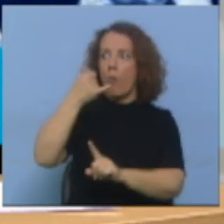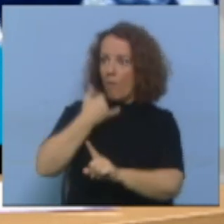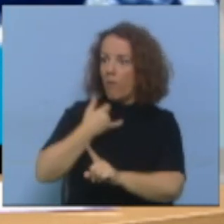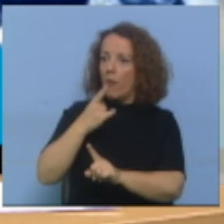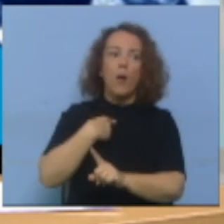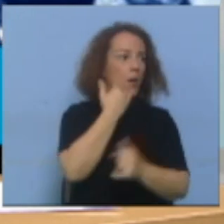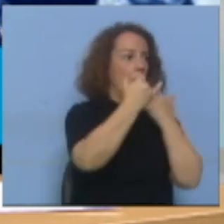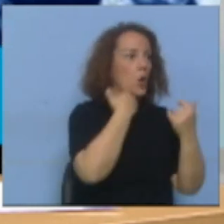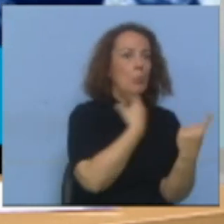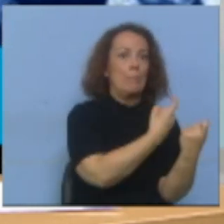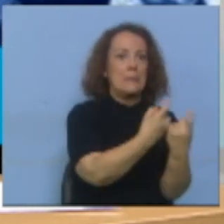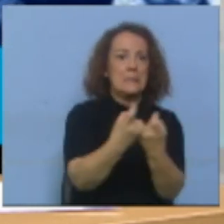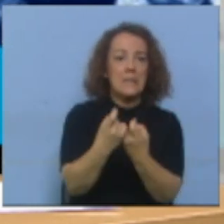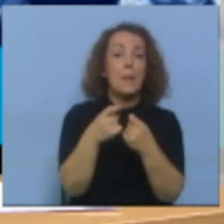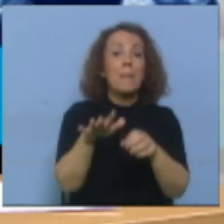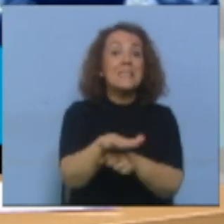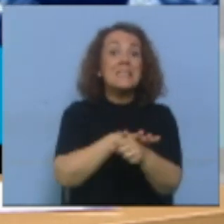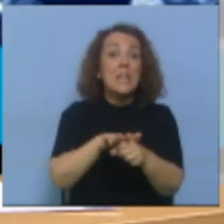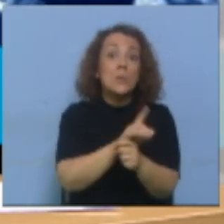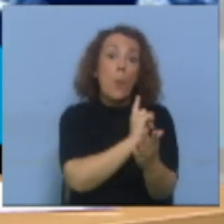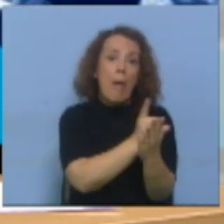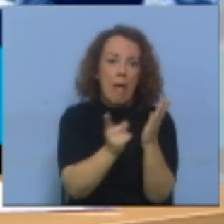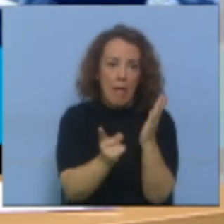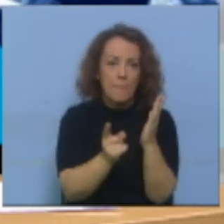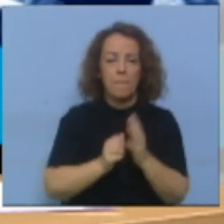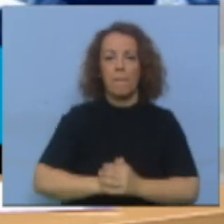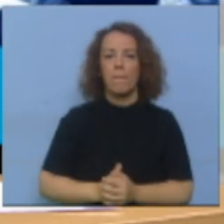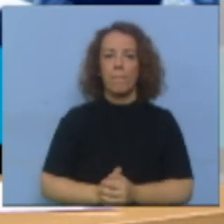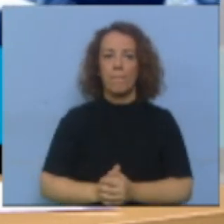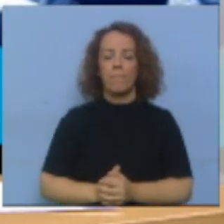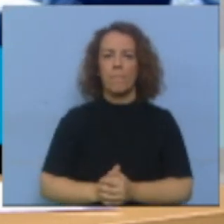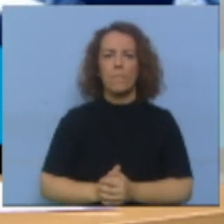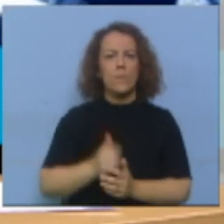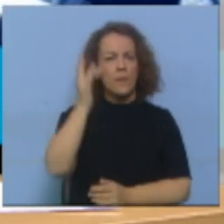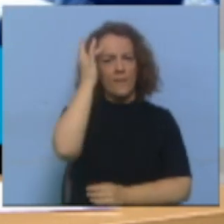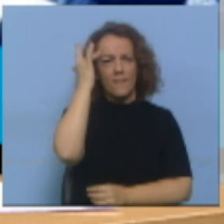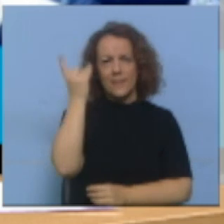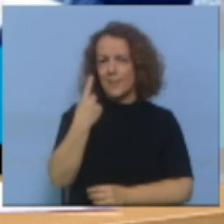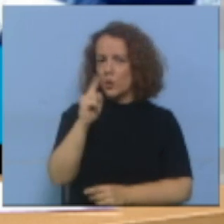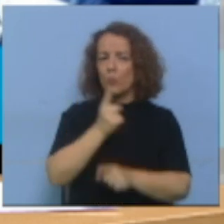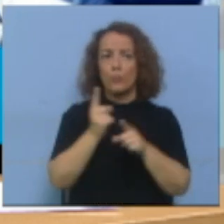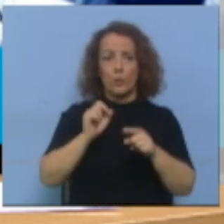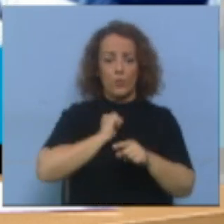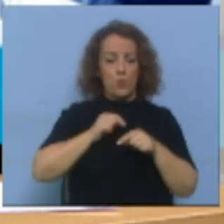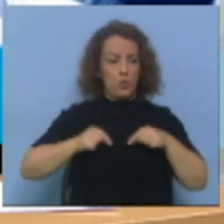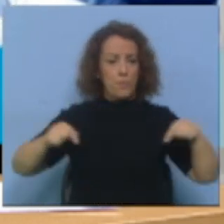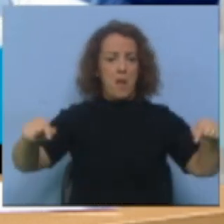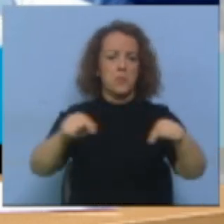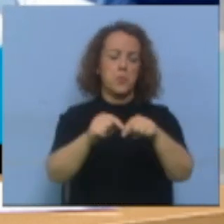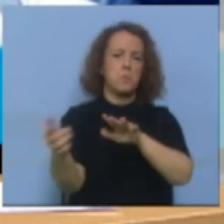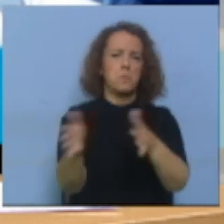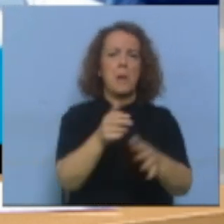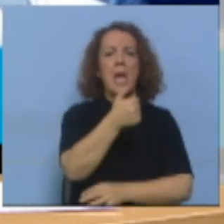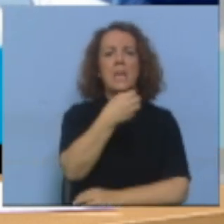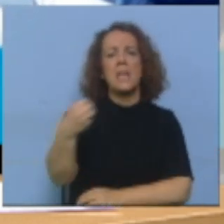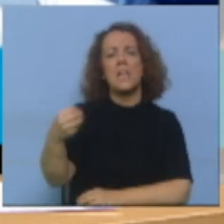afinal vou precisar, mas nestas circunstâncias. Não é fácil porque o nosso espaço tem cabem em média umas